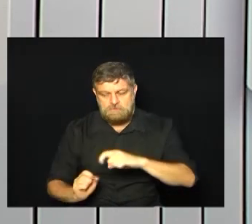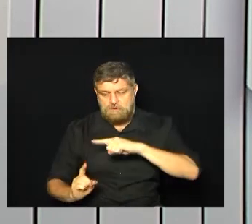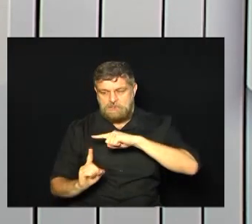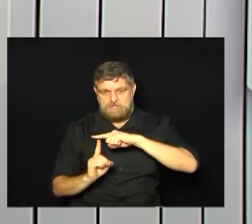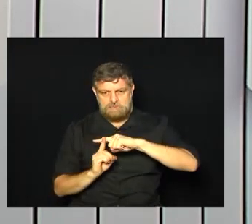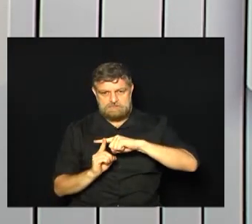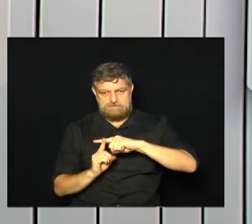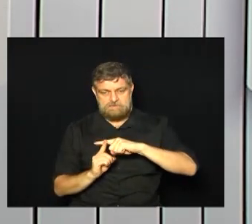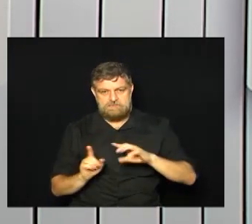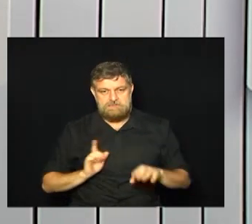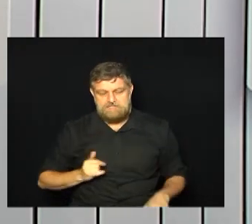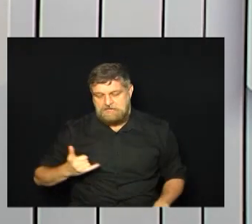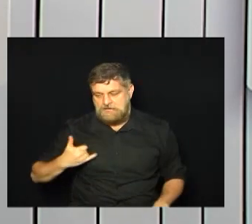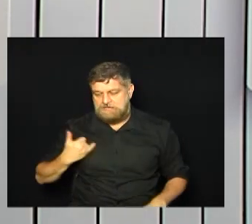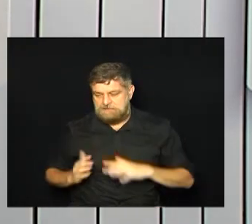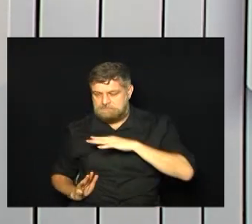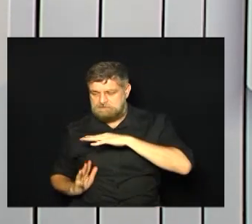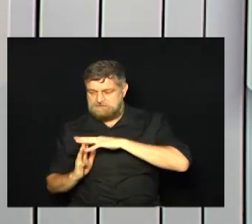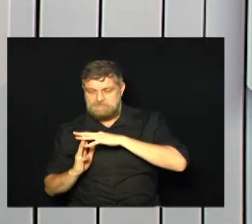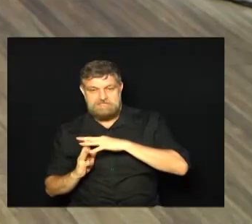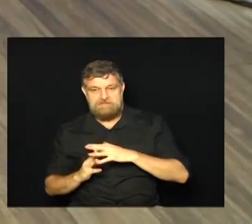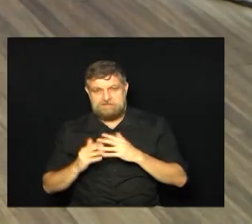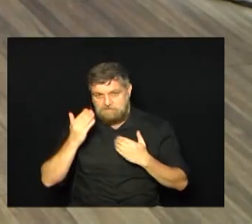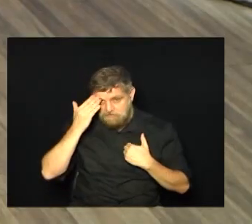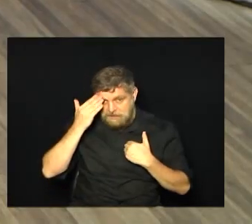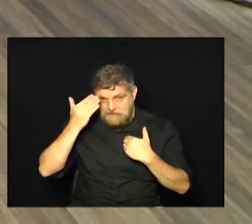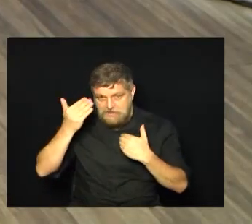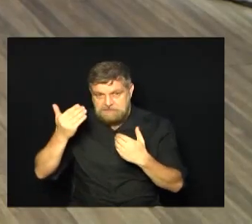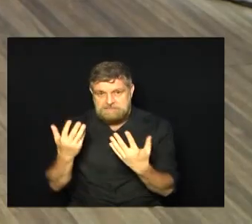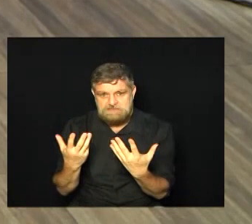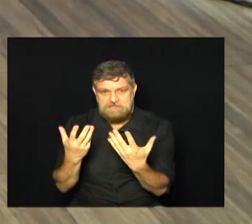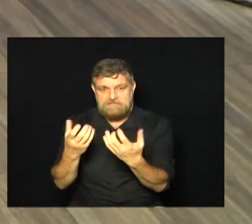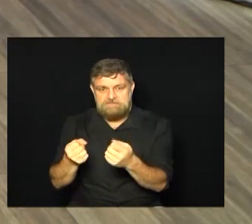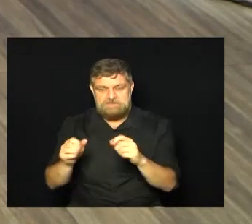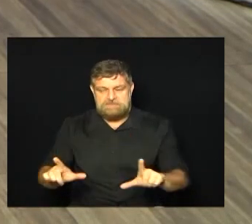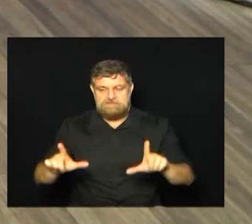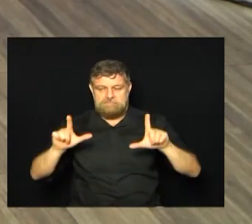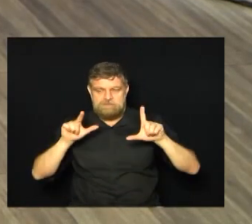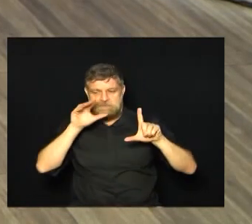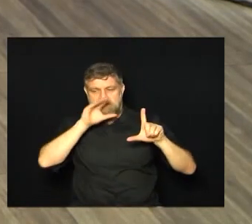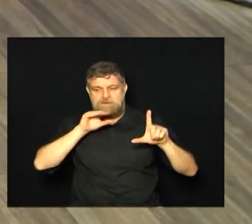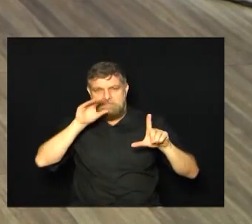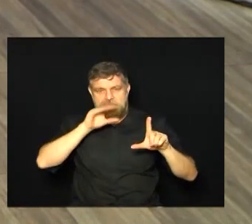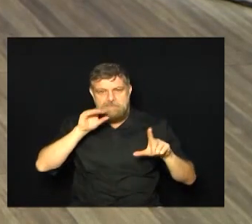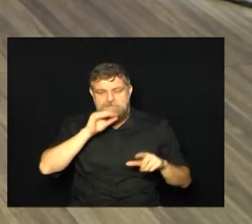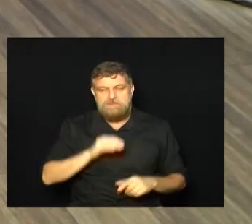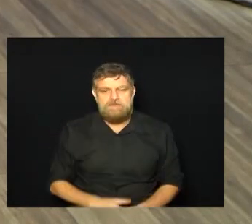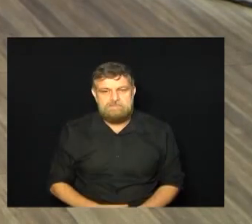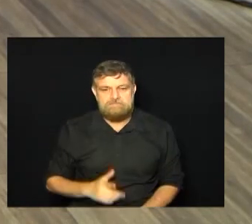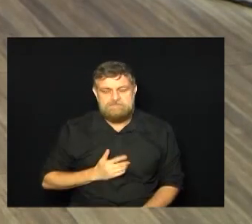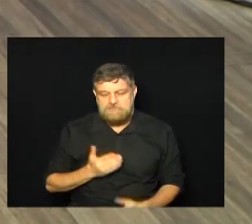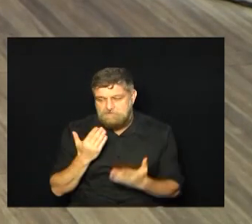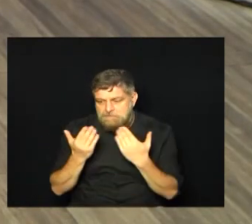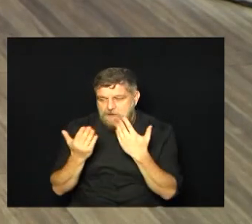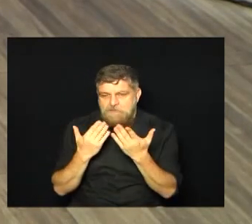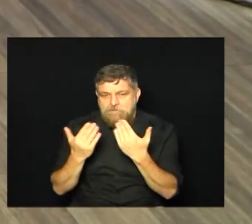A Idade do Exagero. Jenny, muito obrigado por ter aceito o convite para participar aqui do Câmara Total para essa